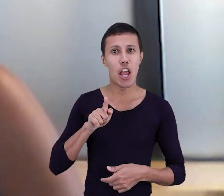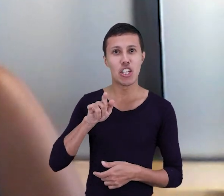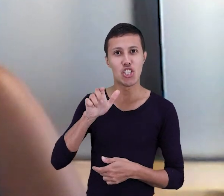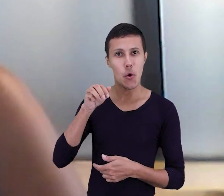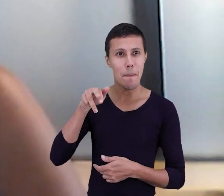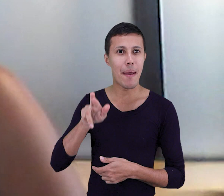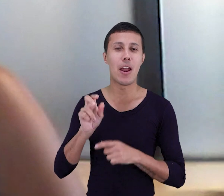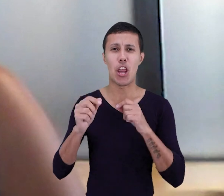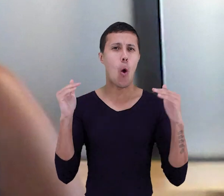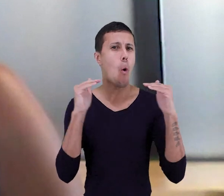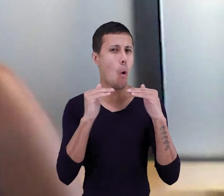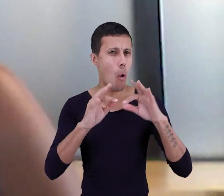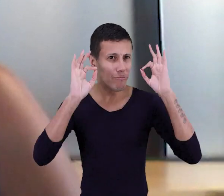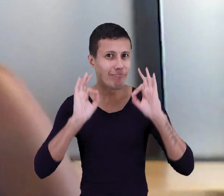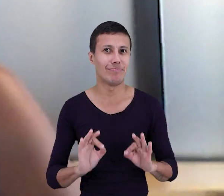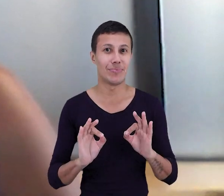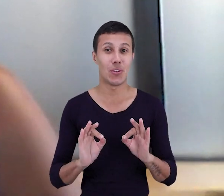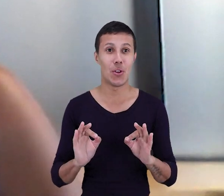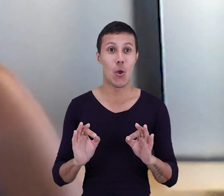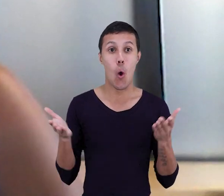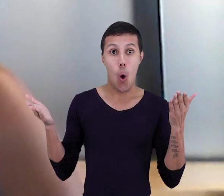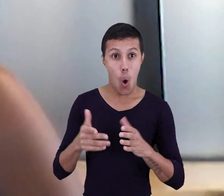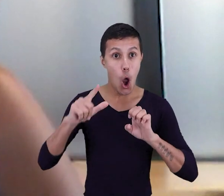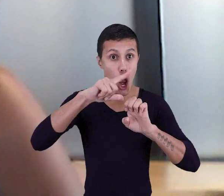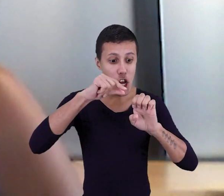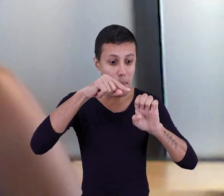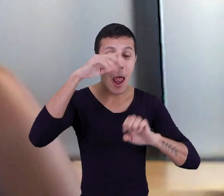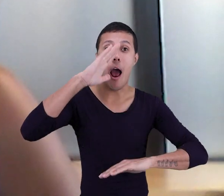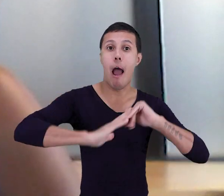concordo extremamente com ele, que o empreender é